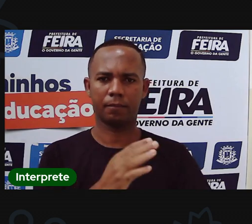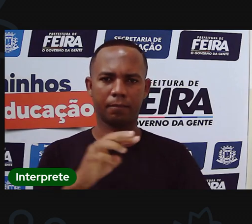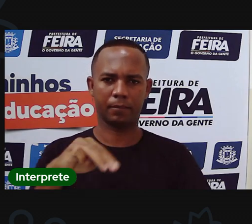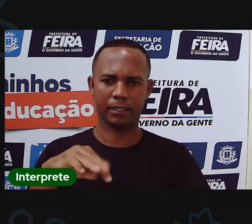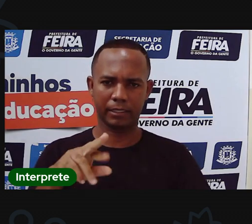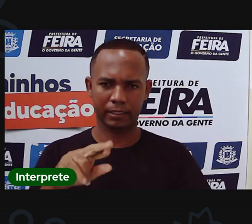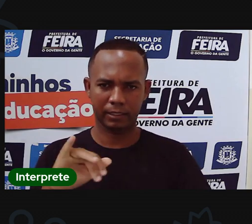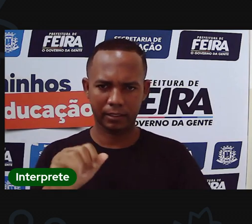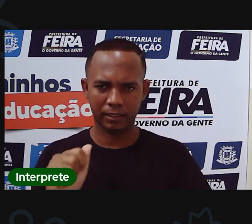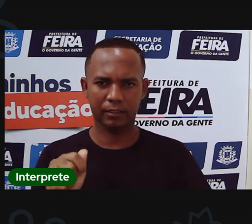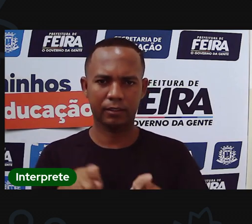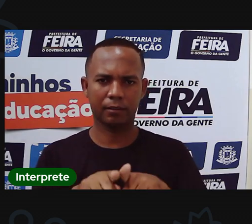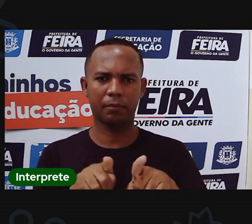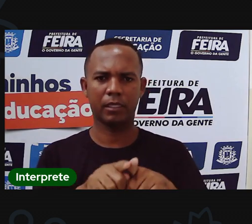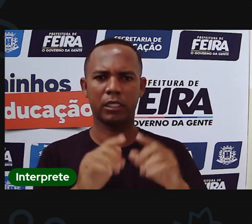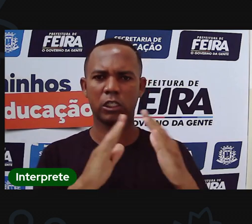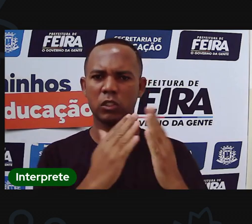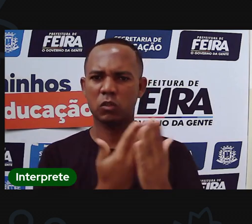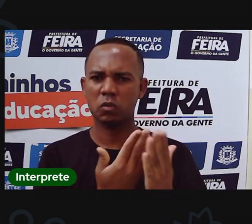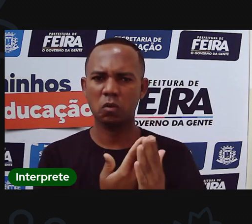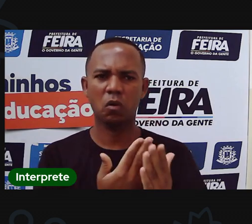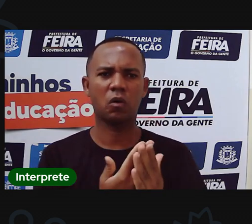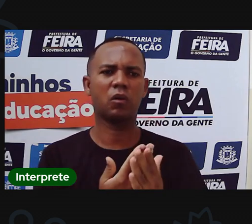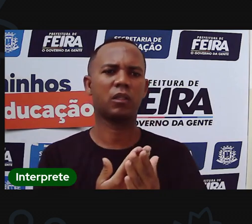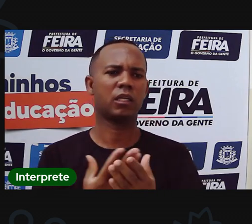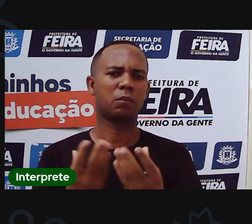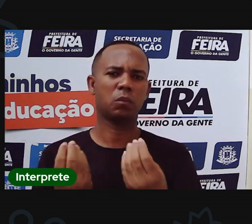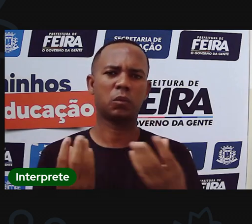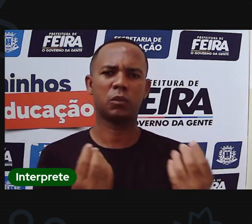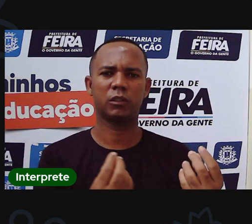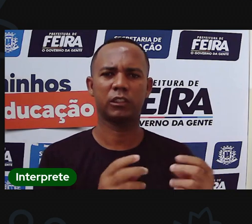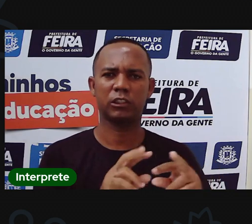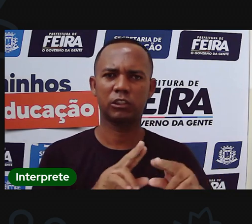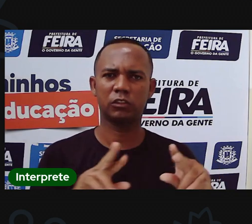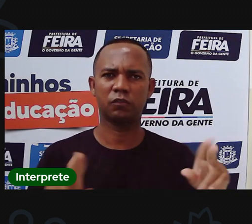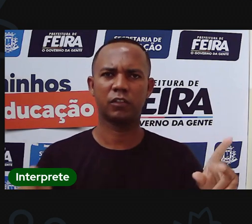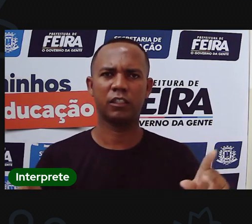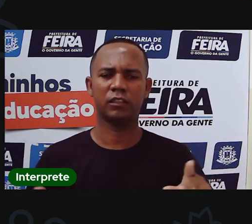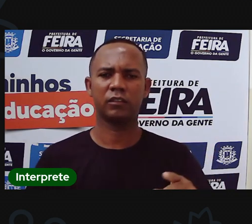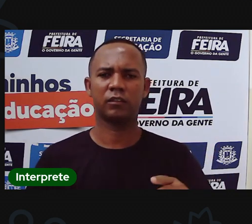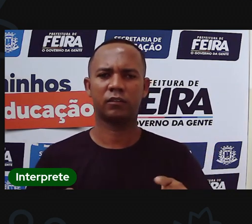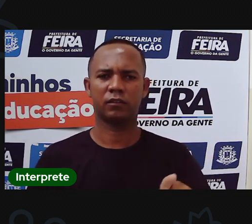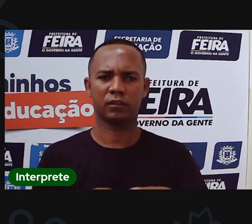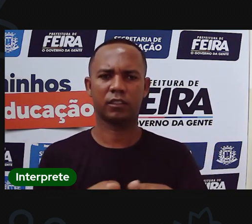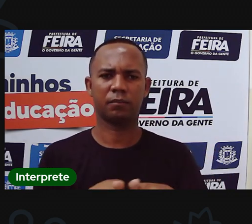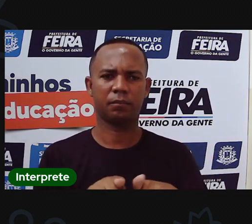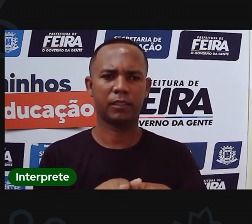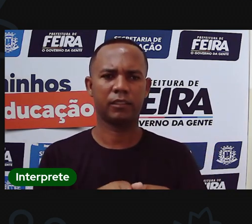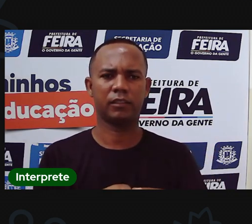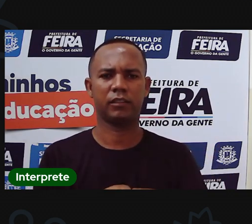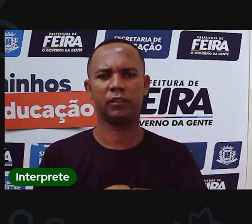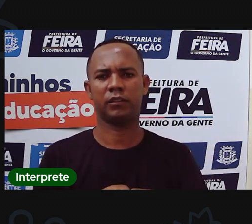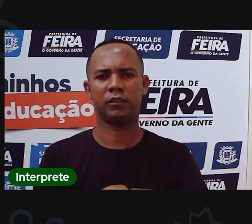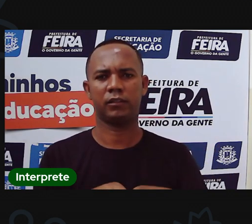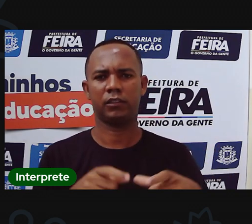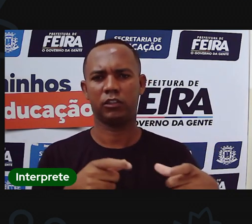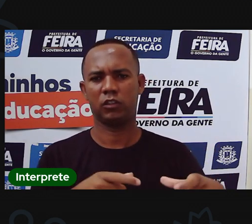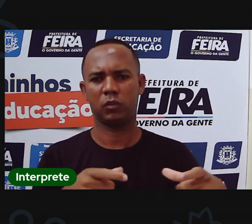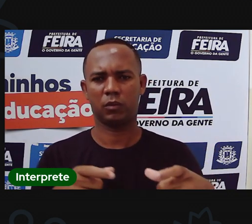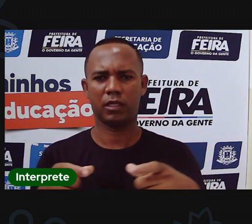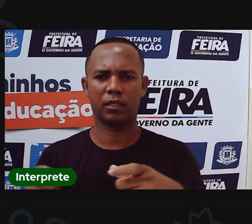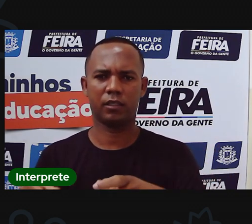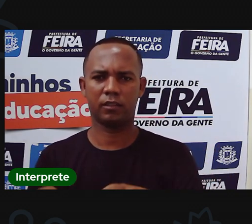Escola Municipal Antônio Alves de Oliveira, Antônio Brandão de Souza, a Escola Municipal Chico